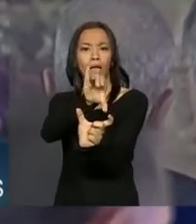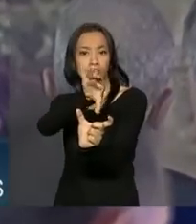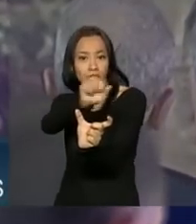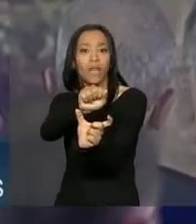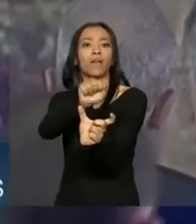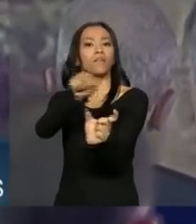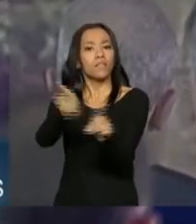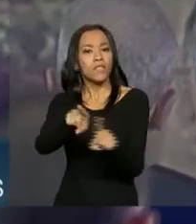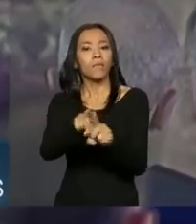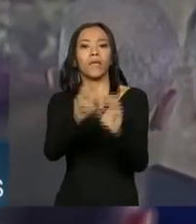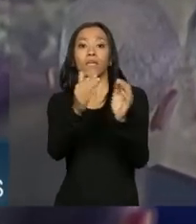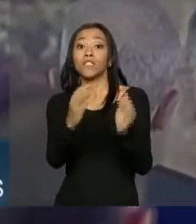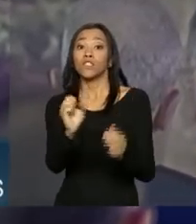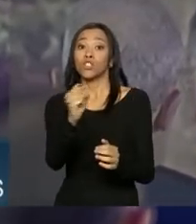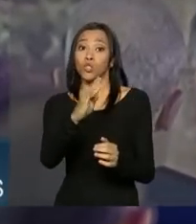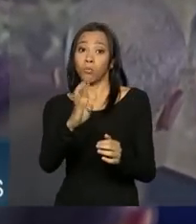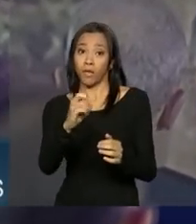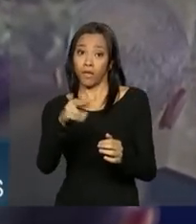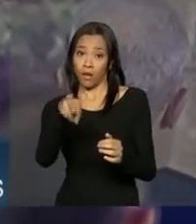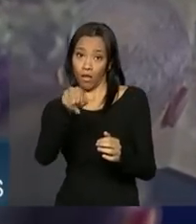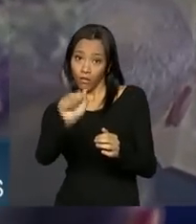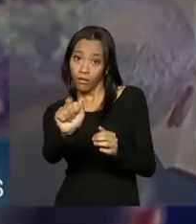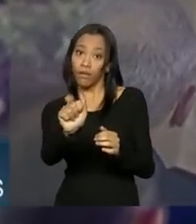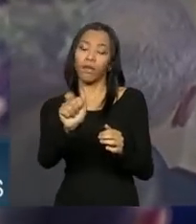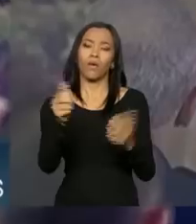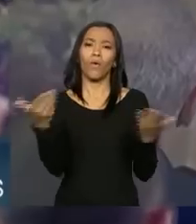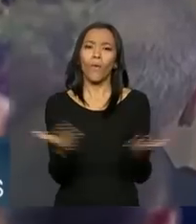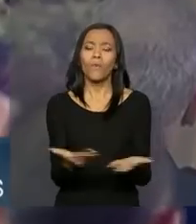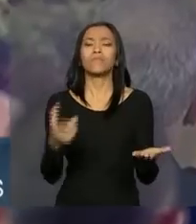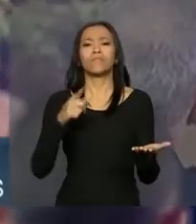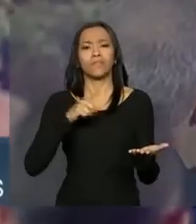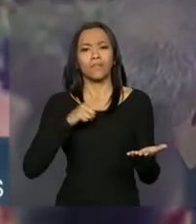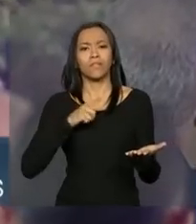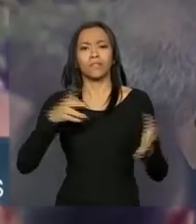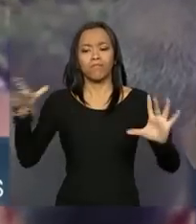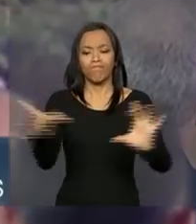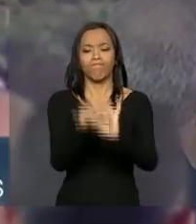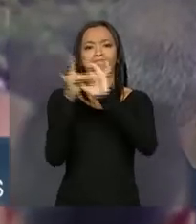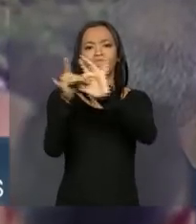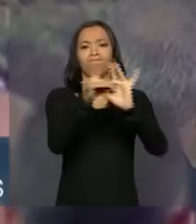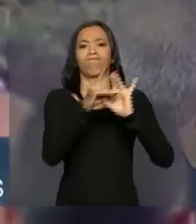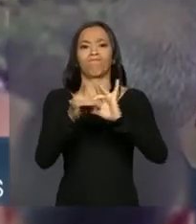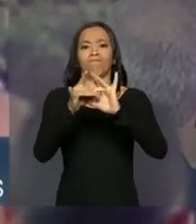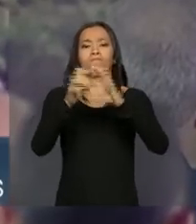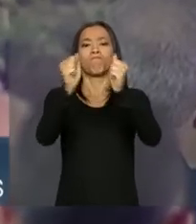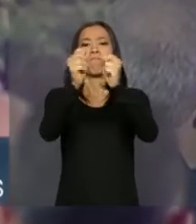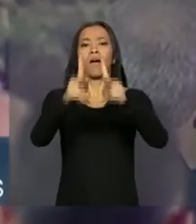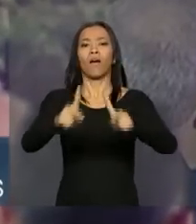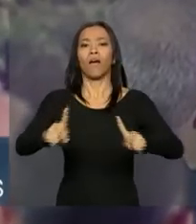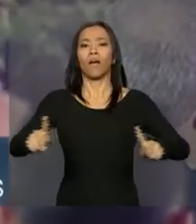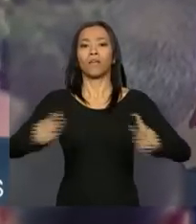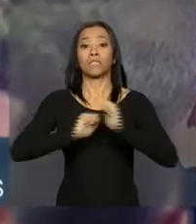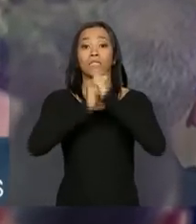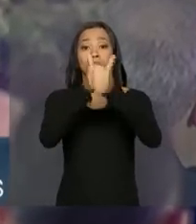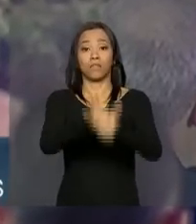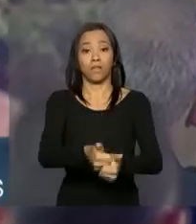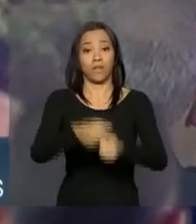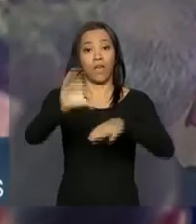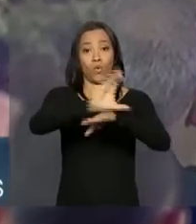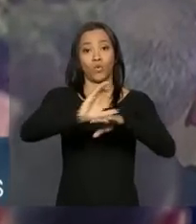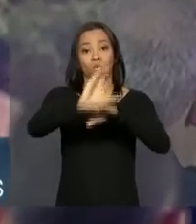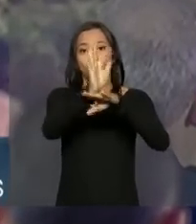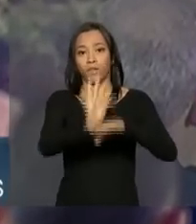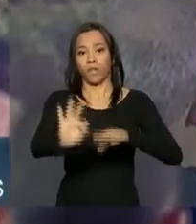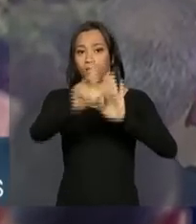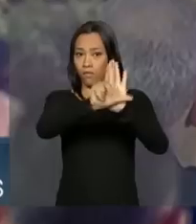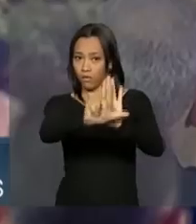consolidadas as fronteiras nacionais e firmado o pacifismo como princípio constitucional.